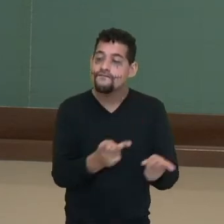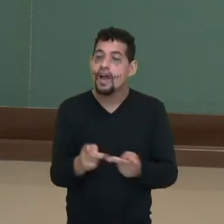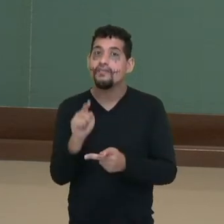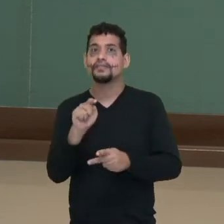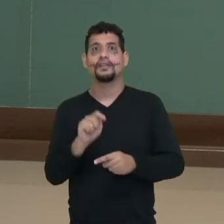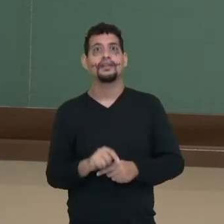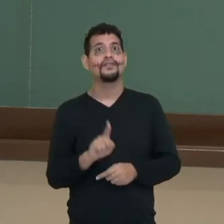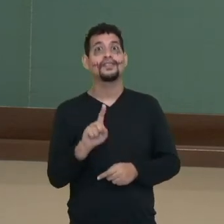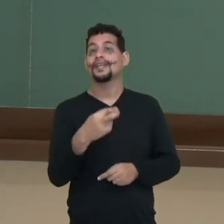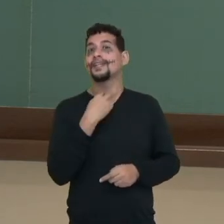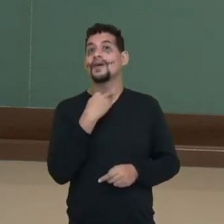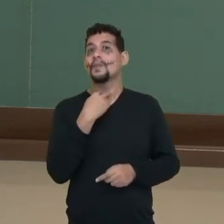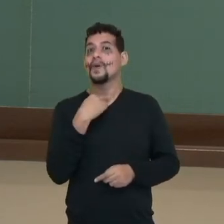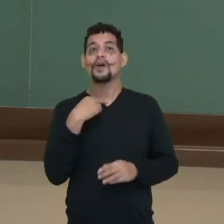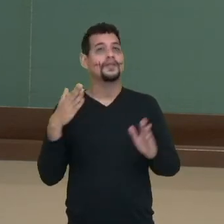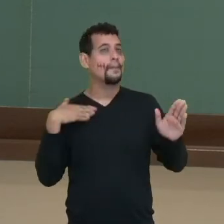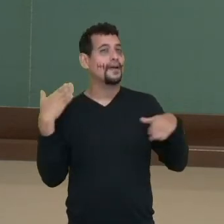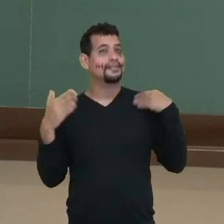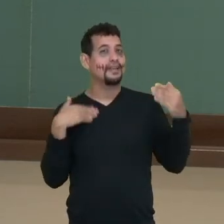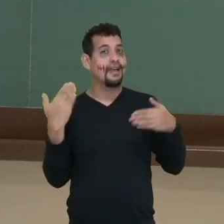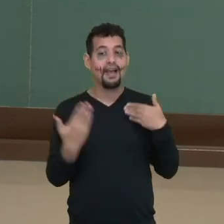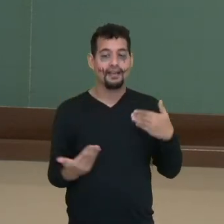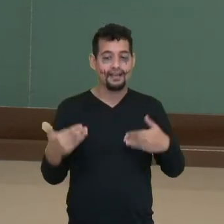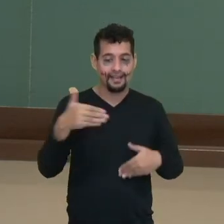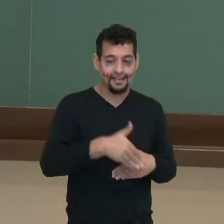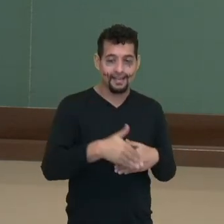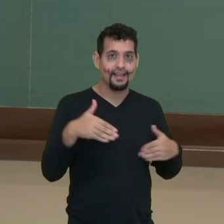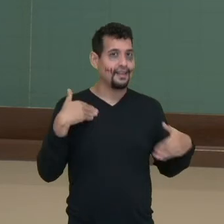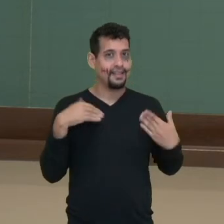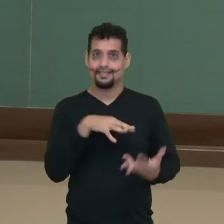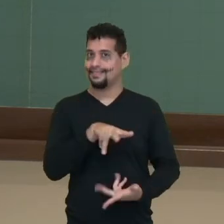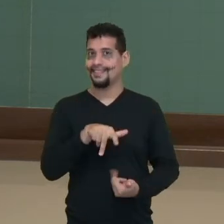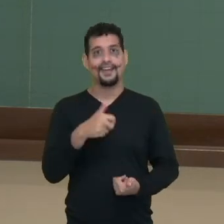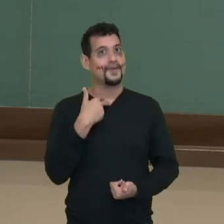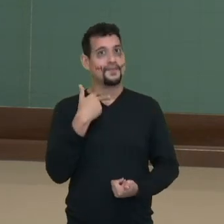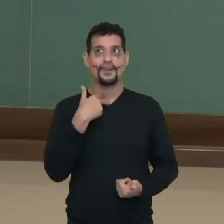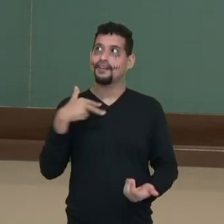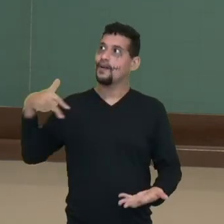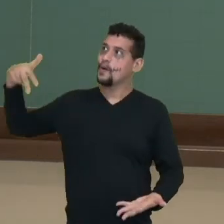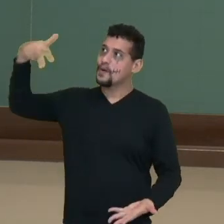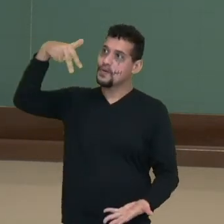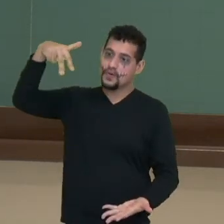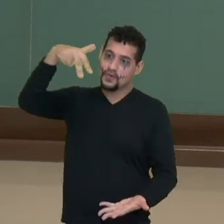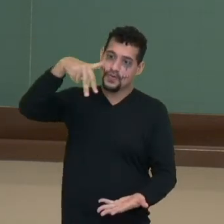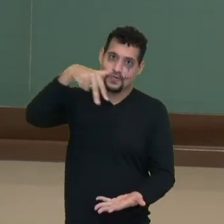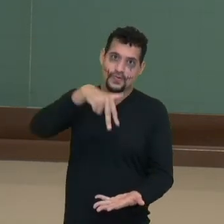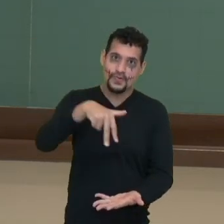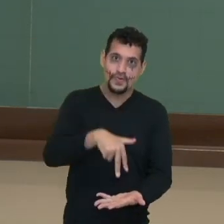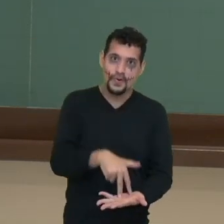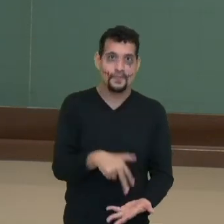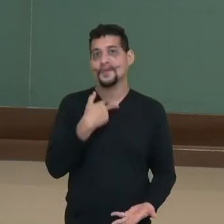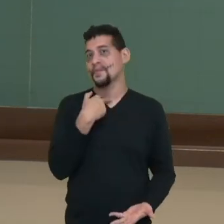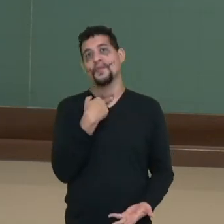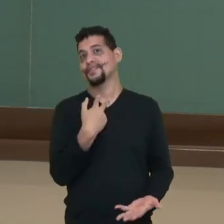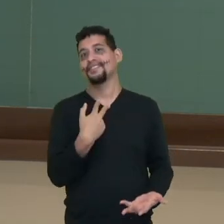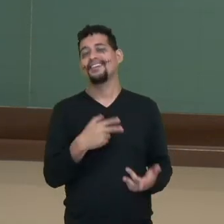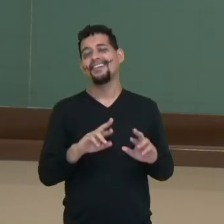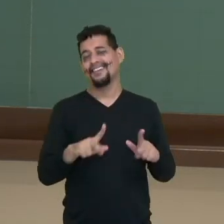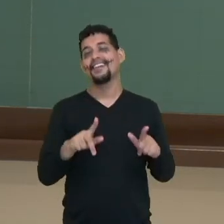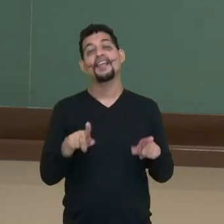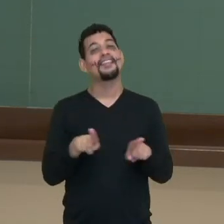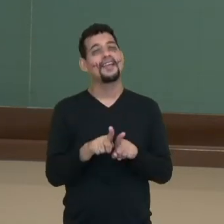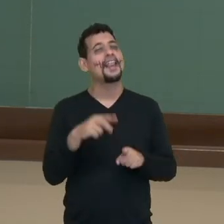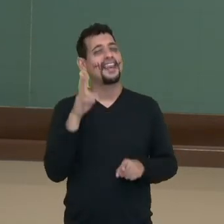você não pode sair lá da Terra dos Mortos e vir dar um passeio aqui na Terra. Tem essa, de uma